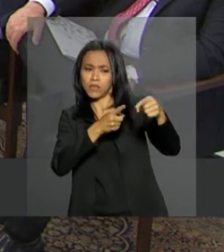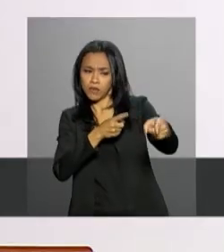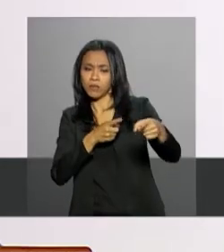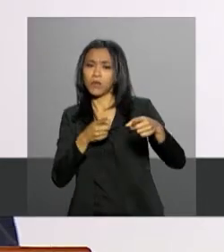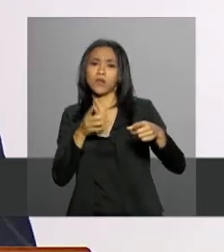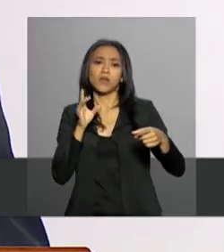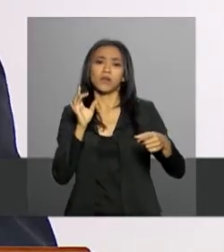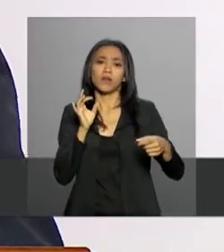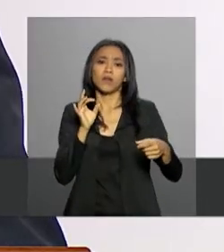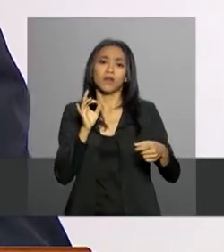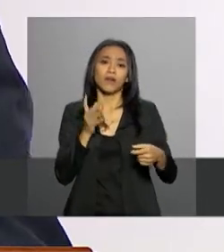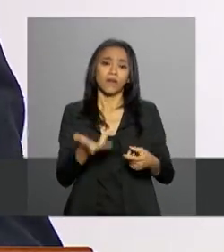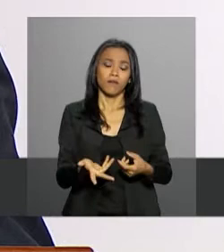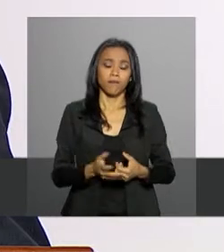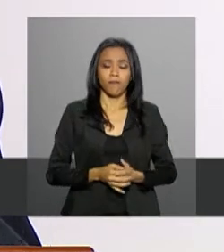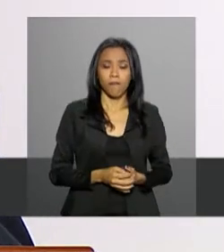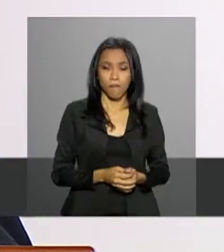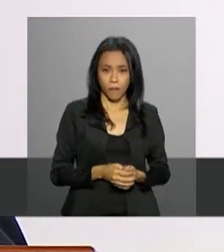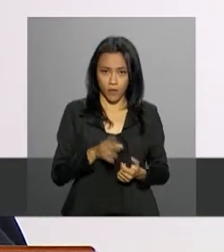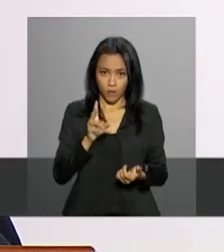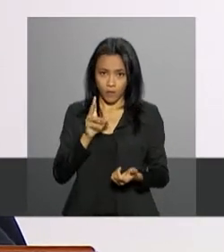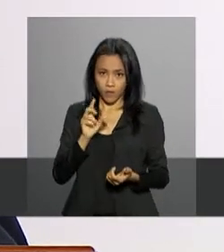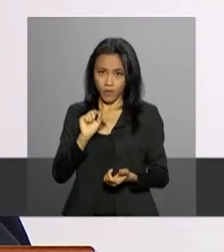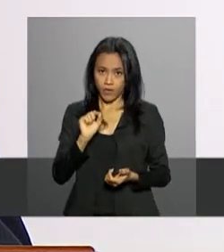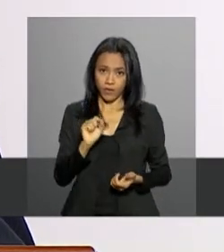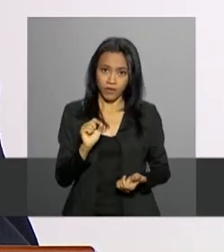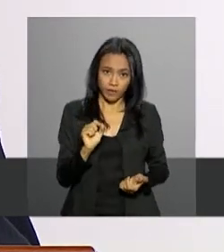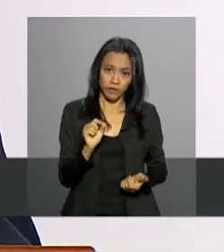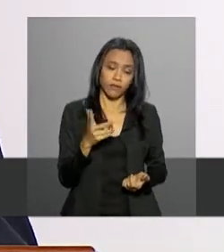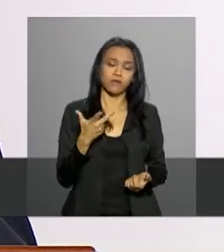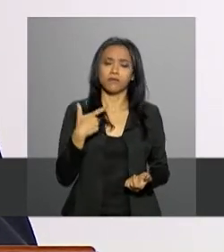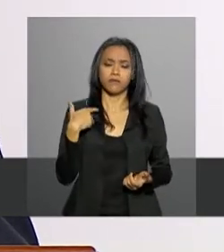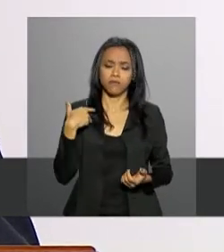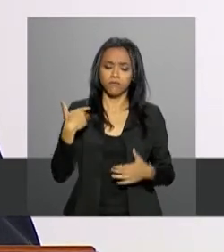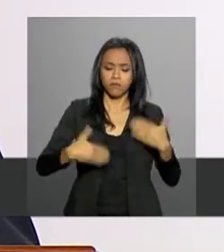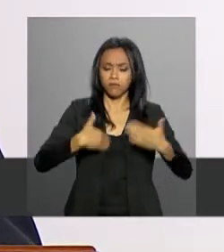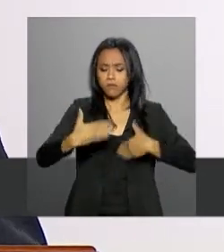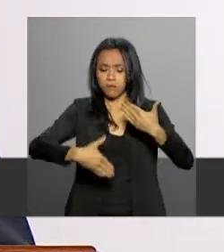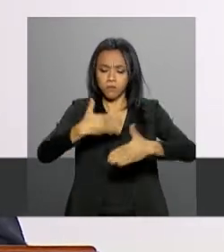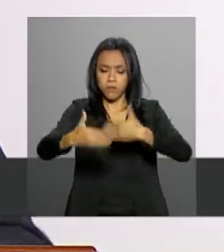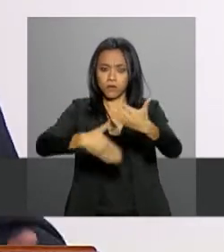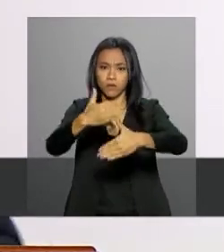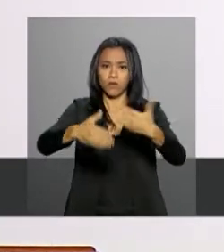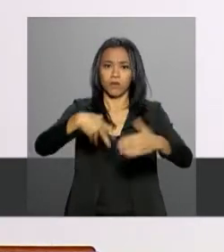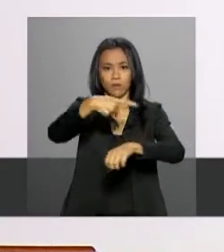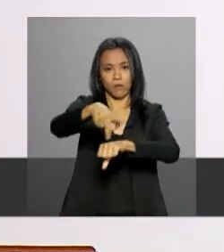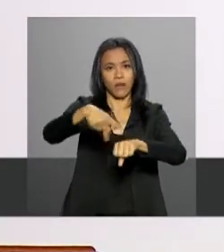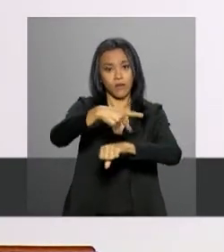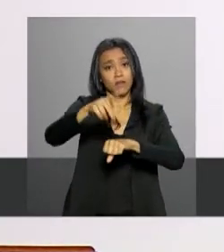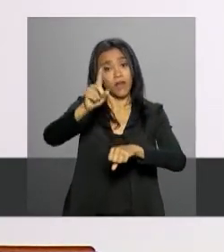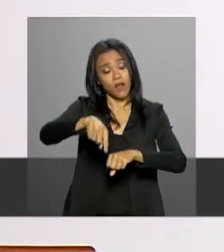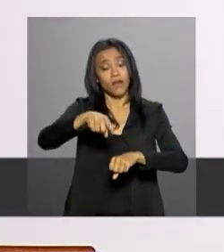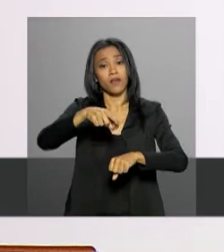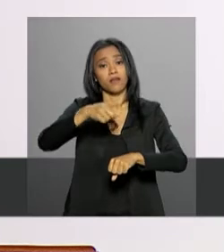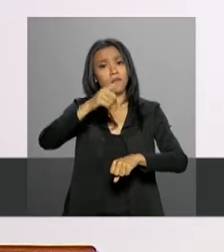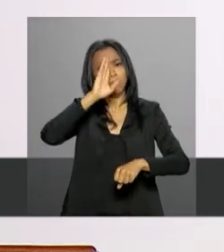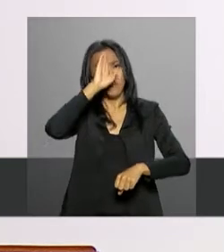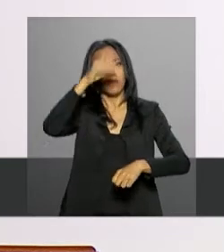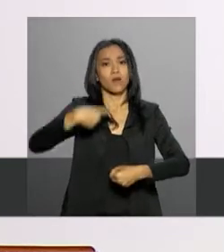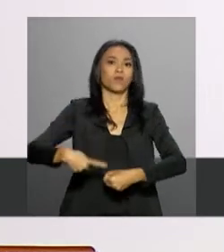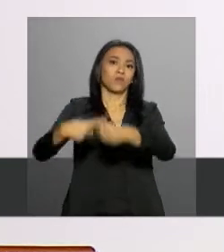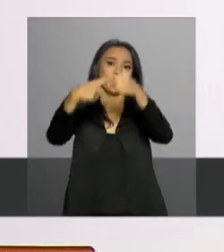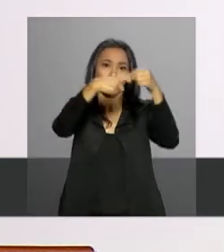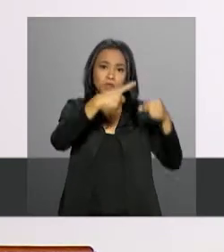não ficar naturalidade o fato é que o fator desenvolvimento do país está exatamente nos municípios quando os